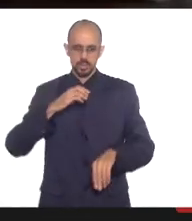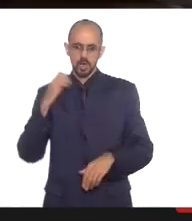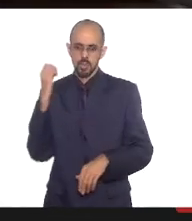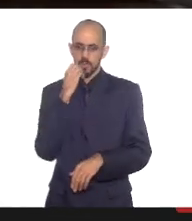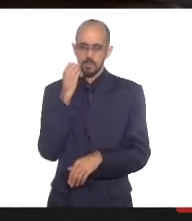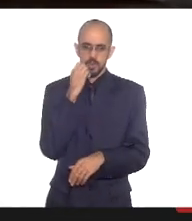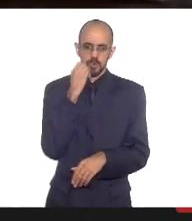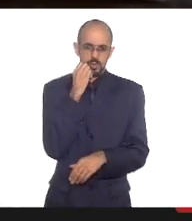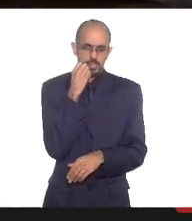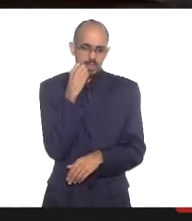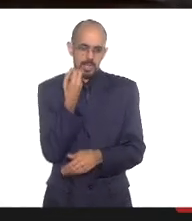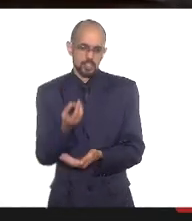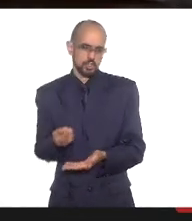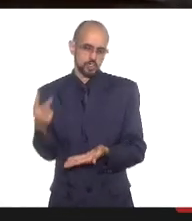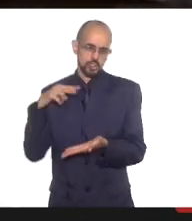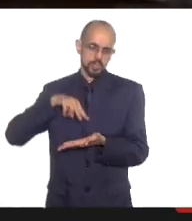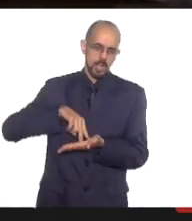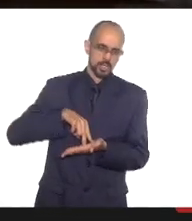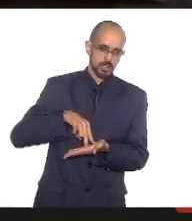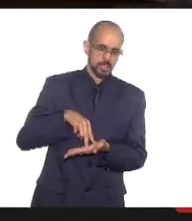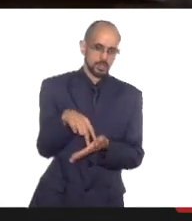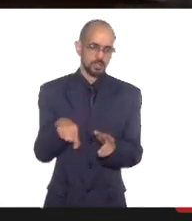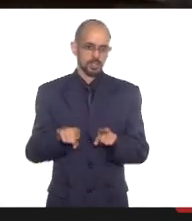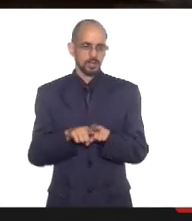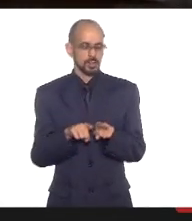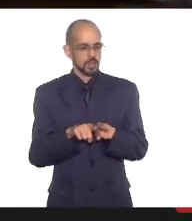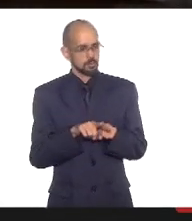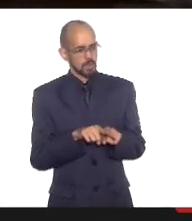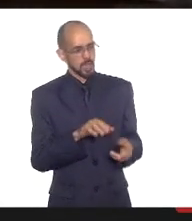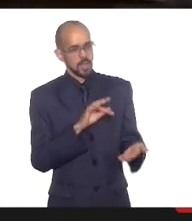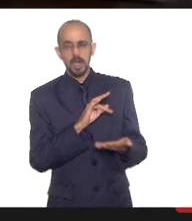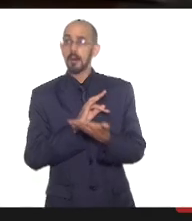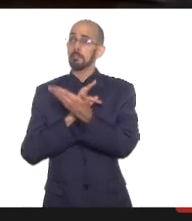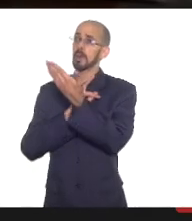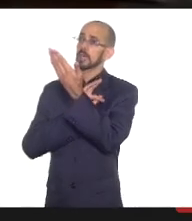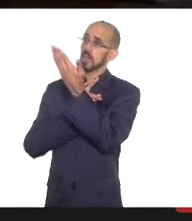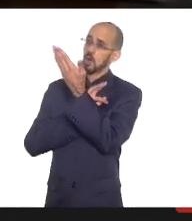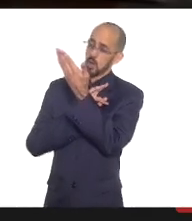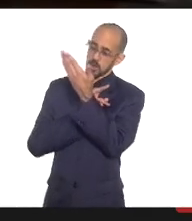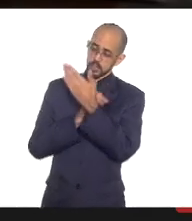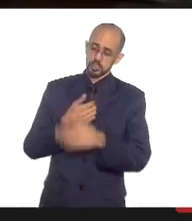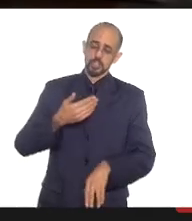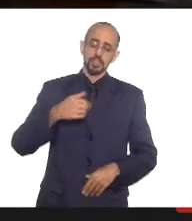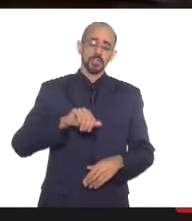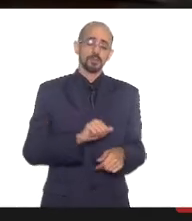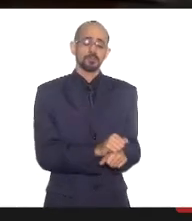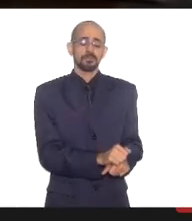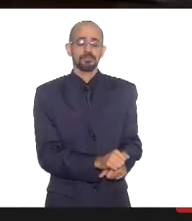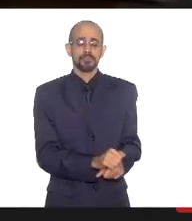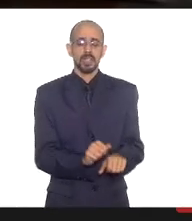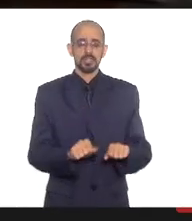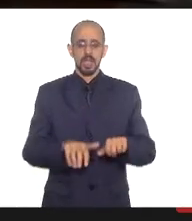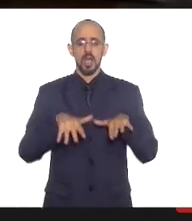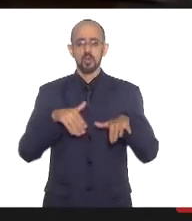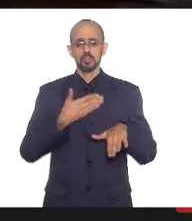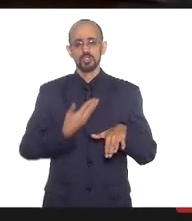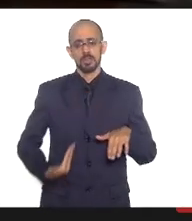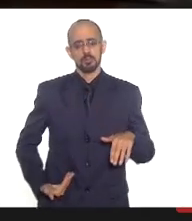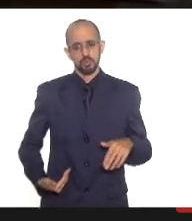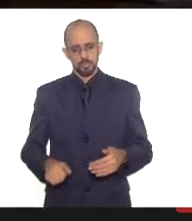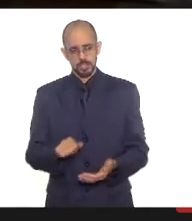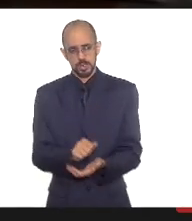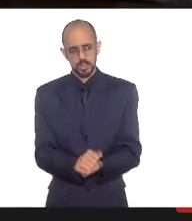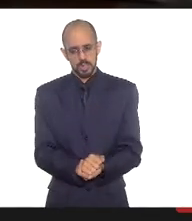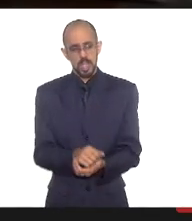de agradecer aos deputados o nome da autora Martha Rocha é essa audiência Então acho que